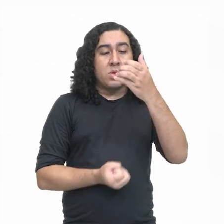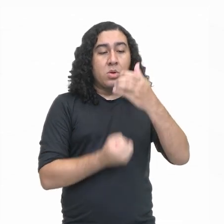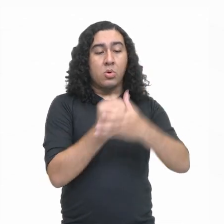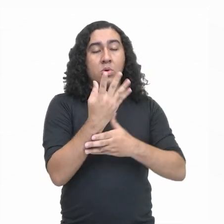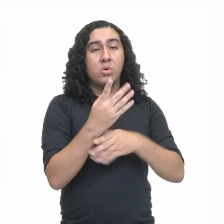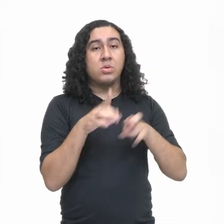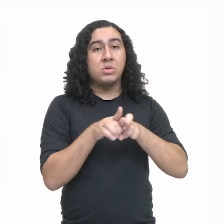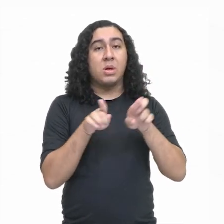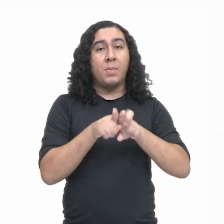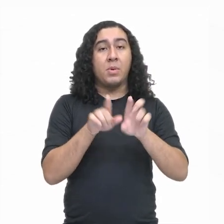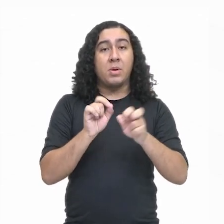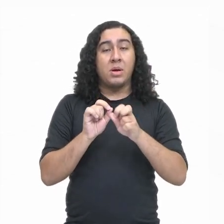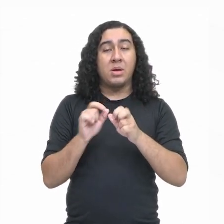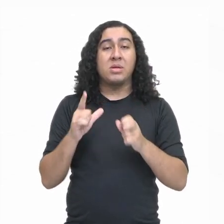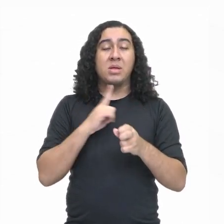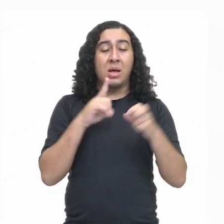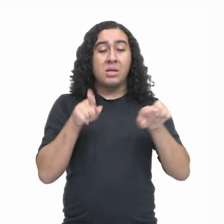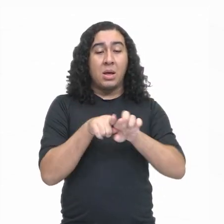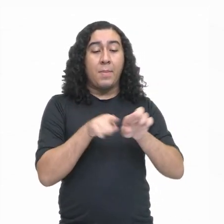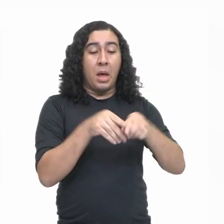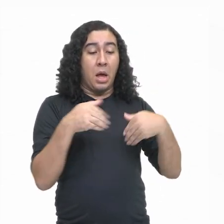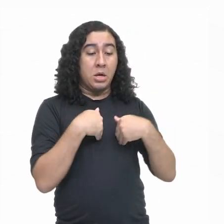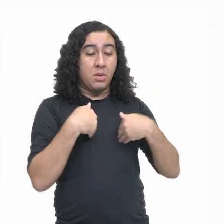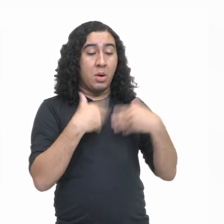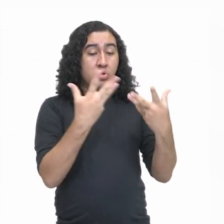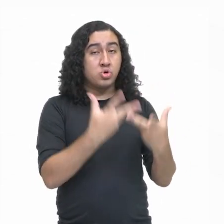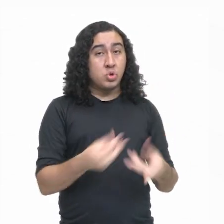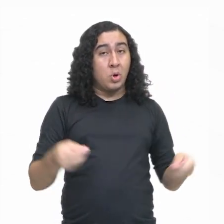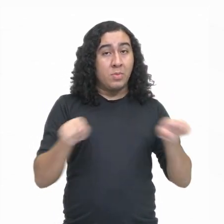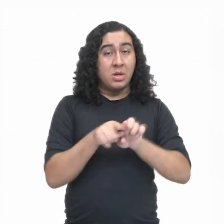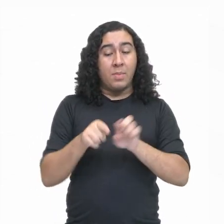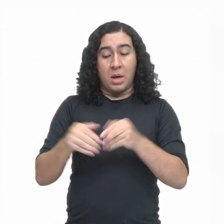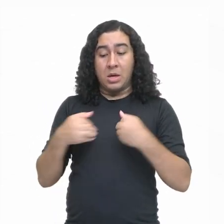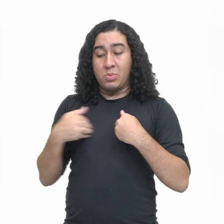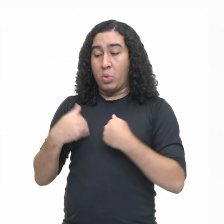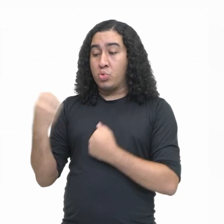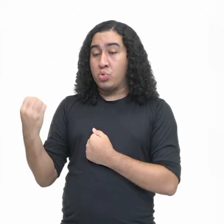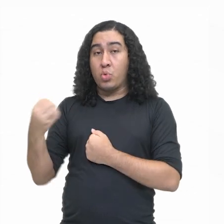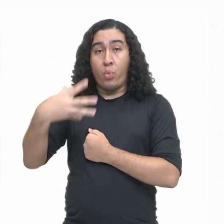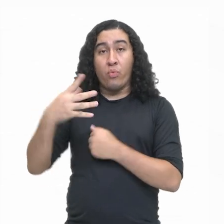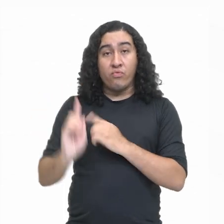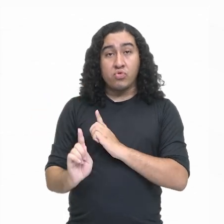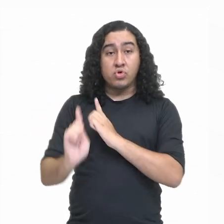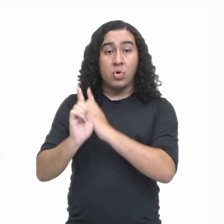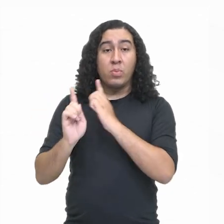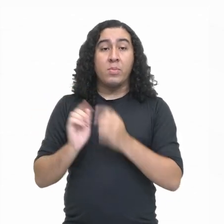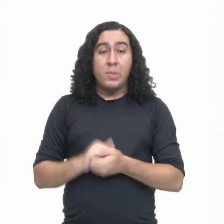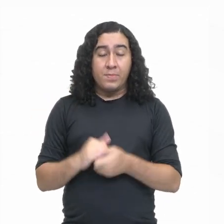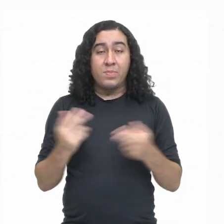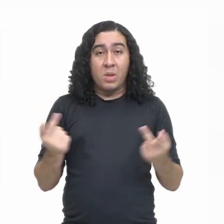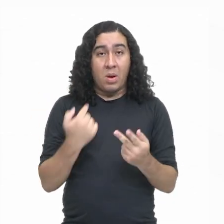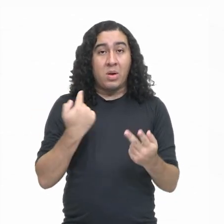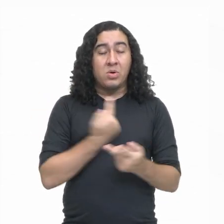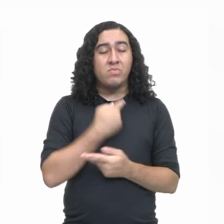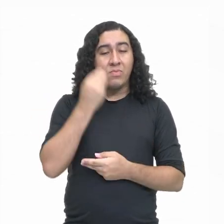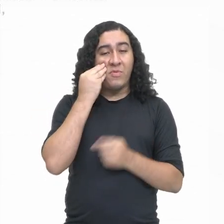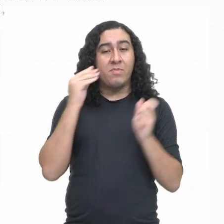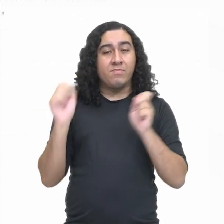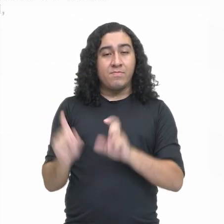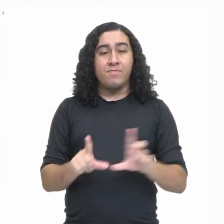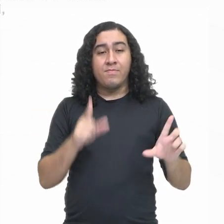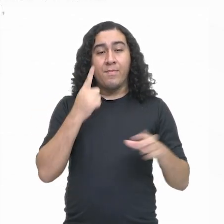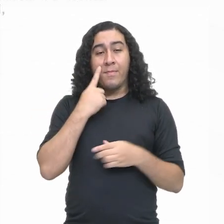surgimento e desaparecimento de espécies, como a gente pode observar na nossa próxima